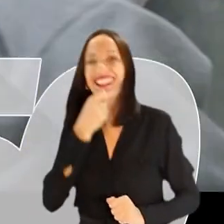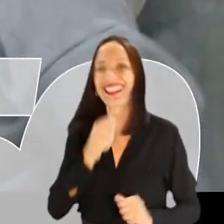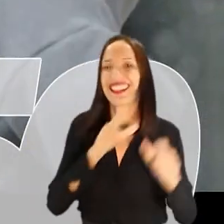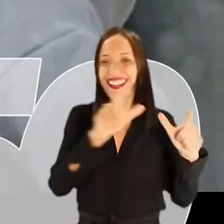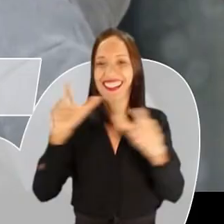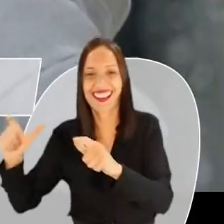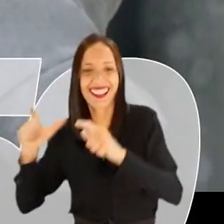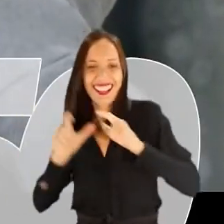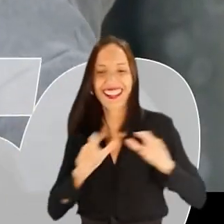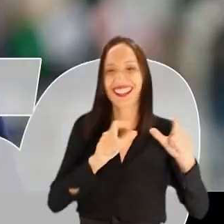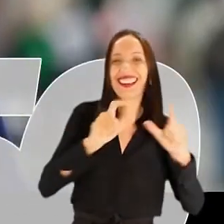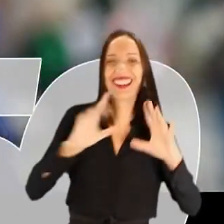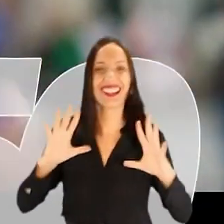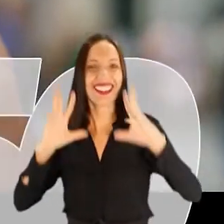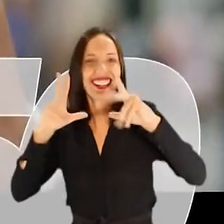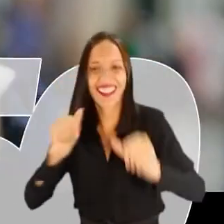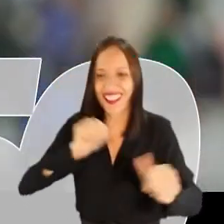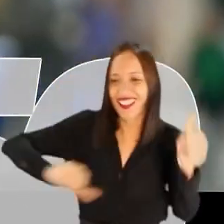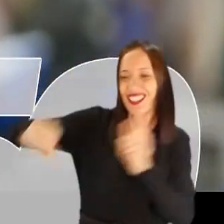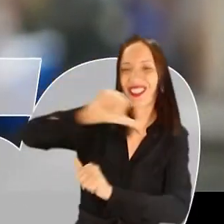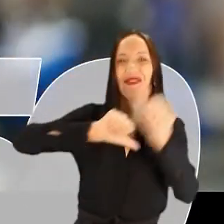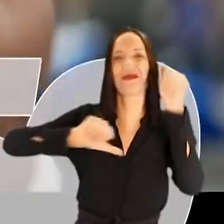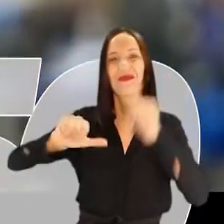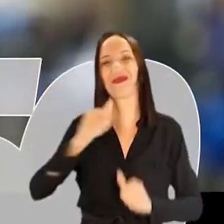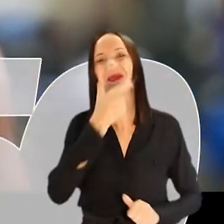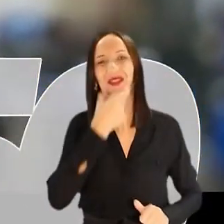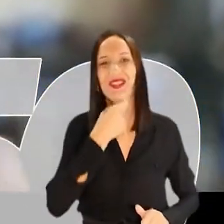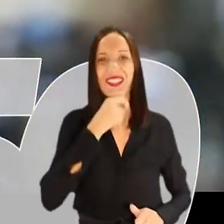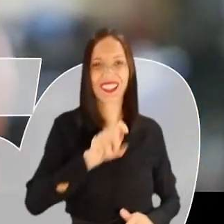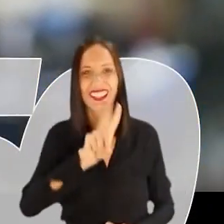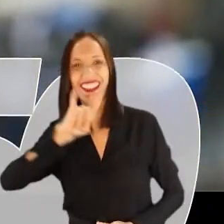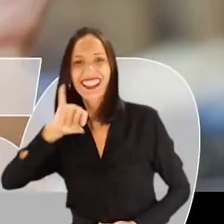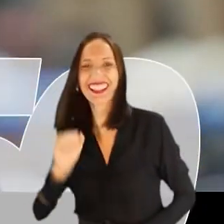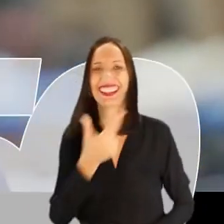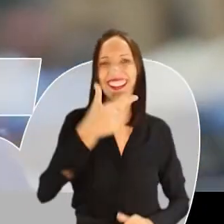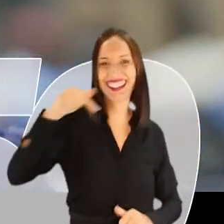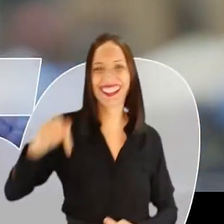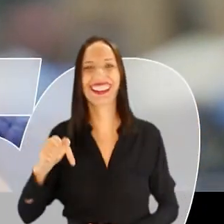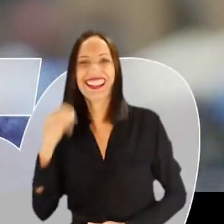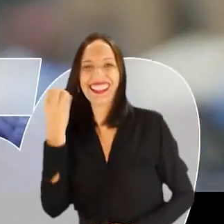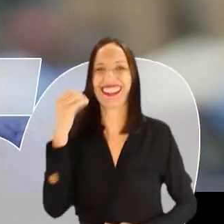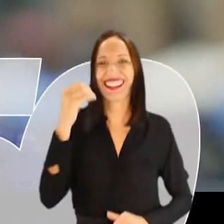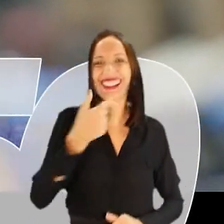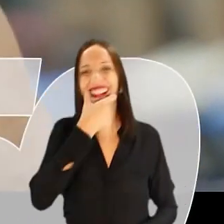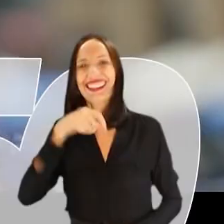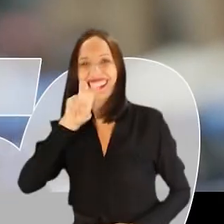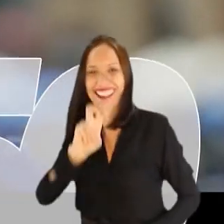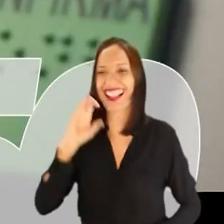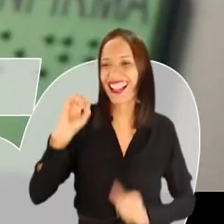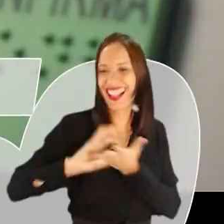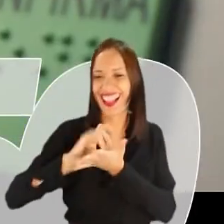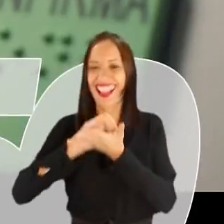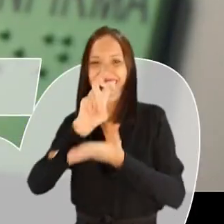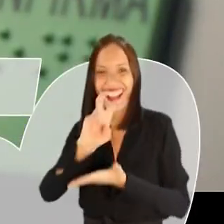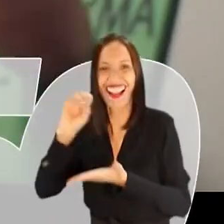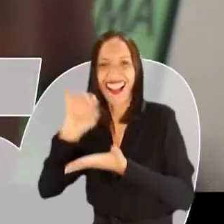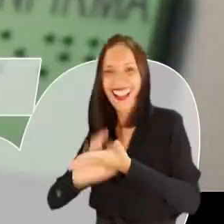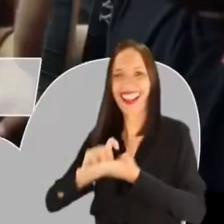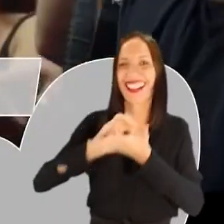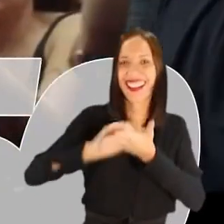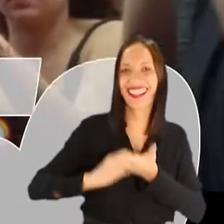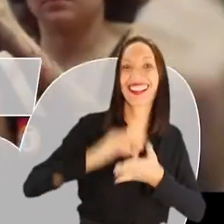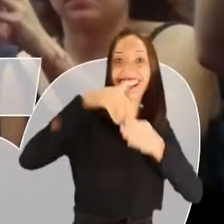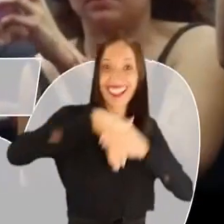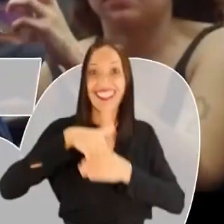está toda com Boulos. O Jardim Ângela, todos já viraram. Vamos no dia 27 com Boulos